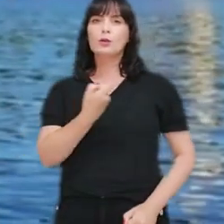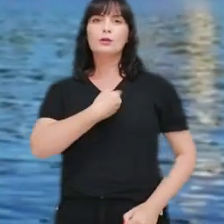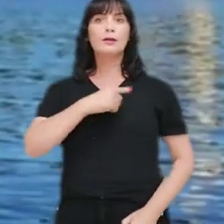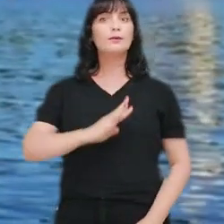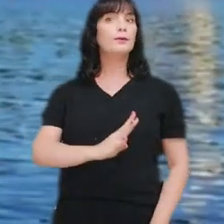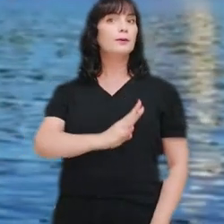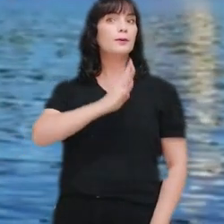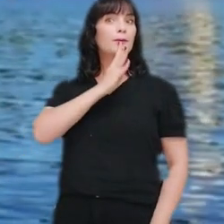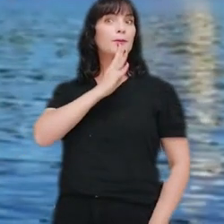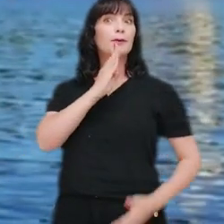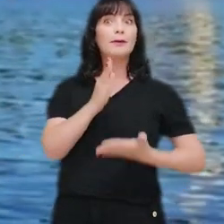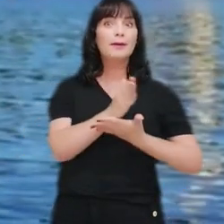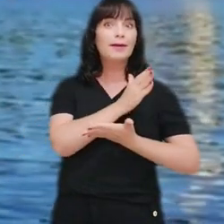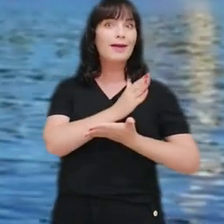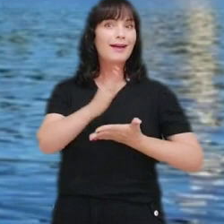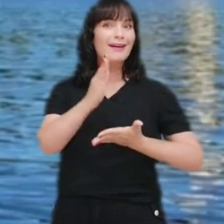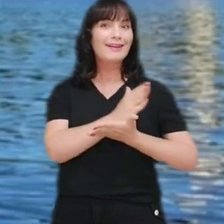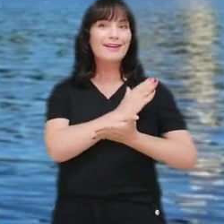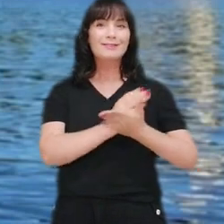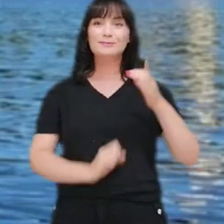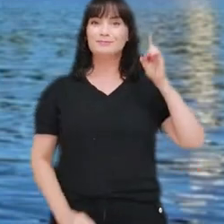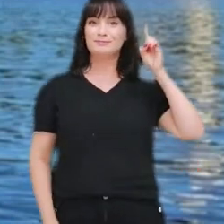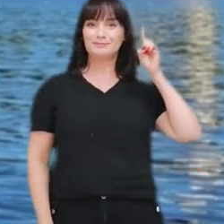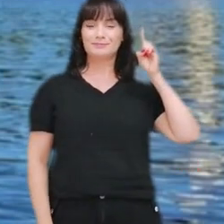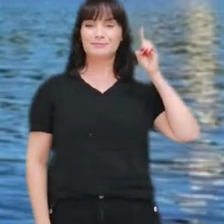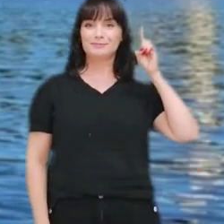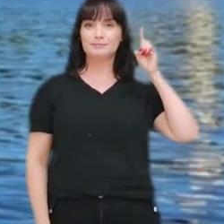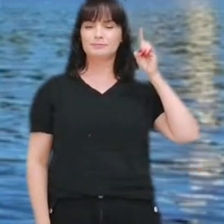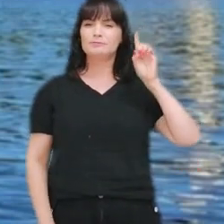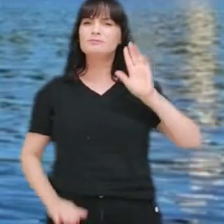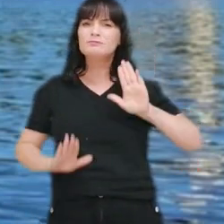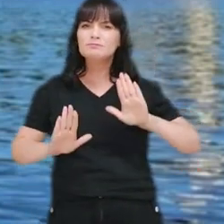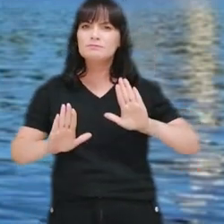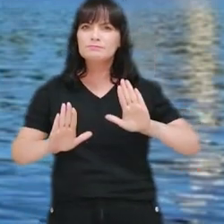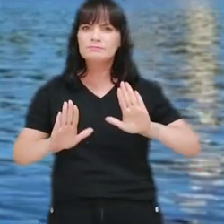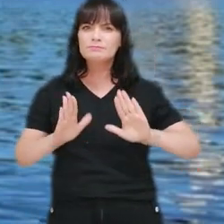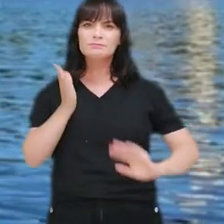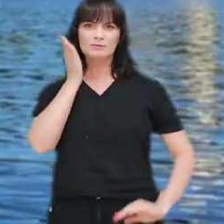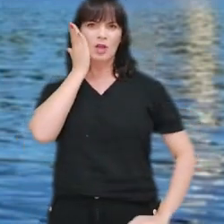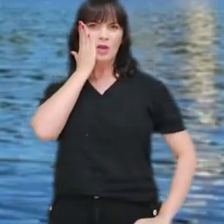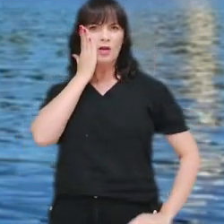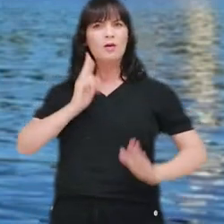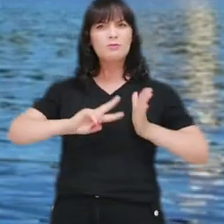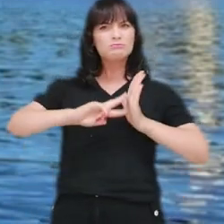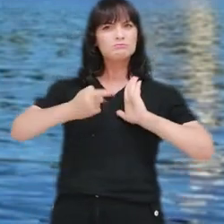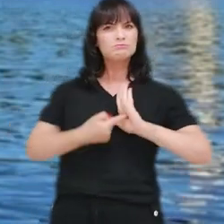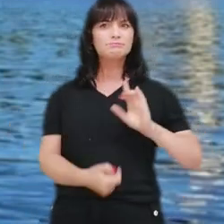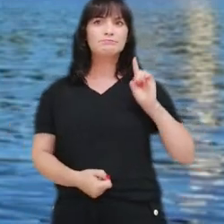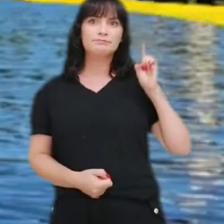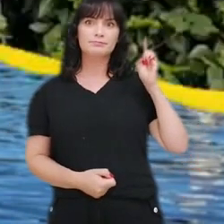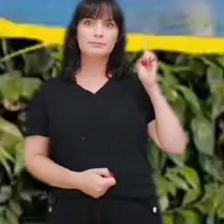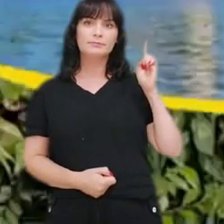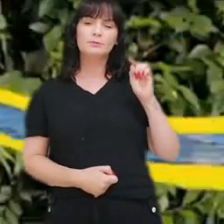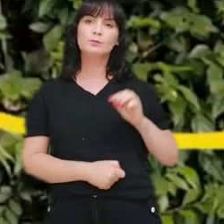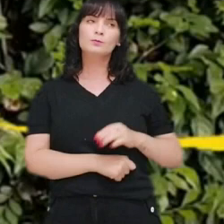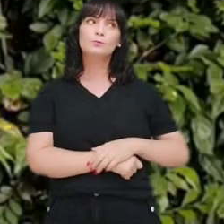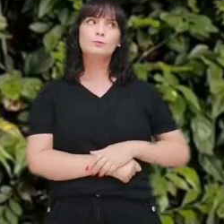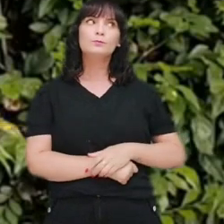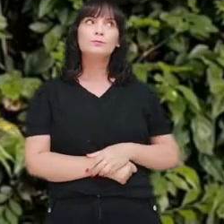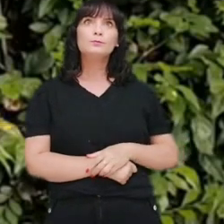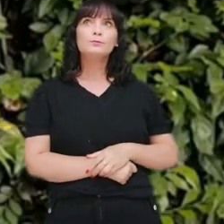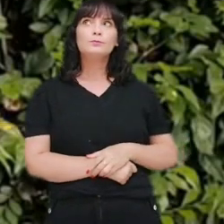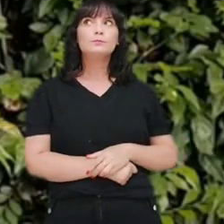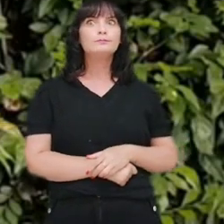vamos conhecer algumas Londrinas landmarks. Mas você sabe o que é uma landmark?